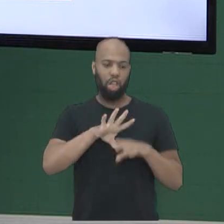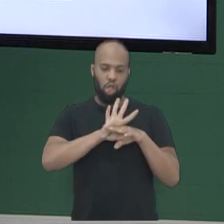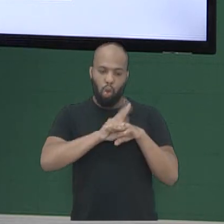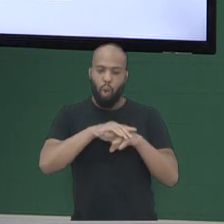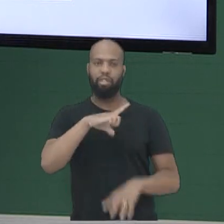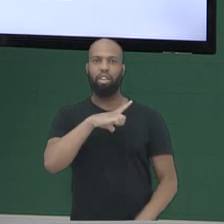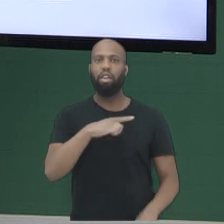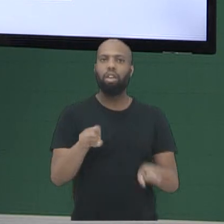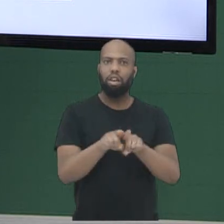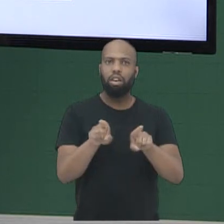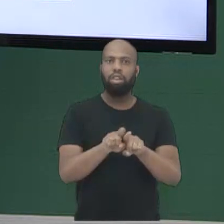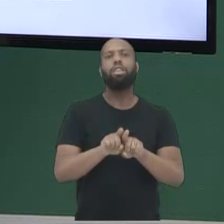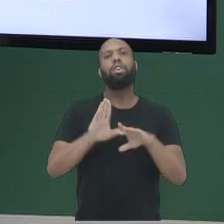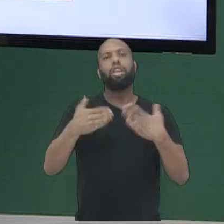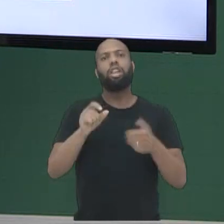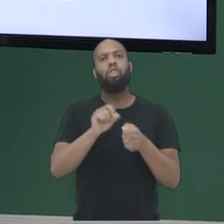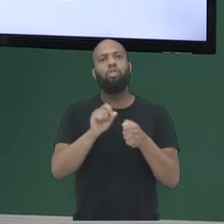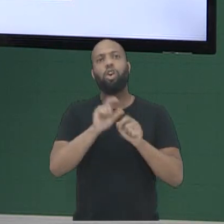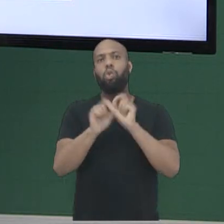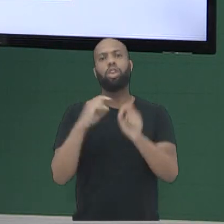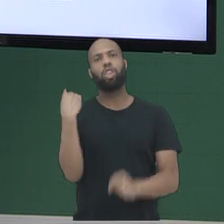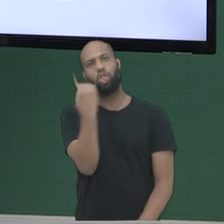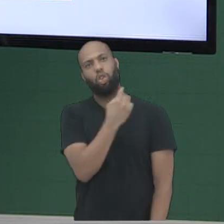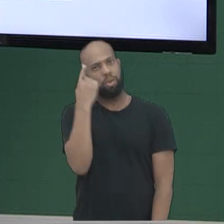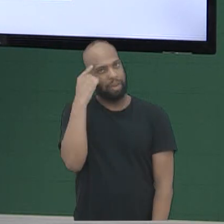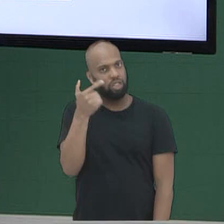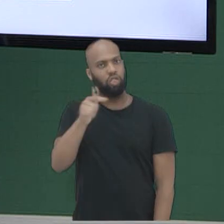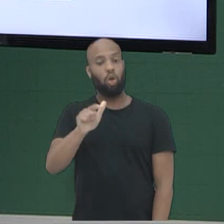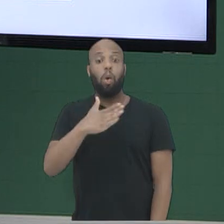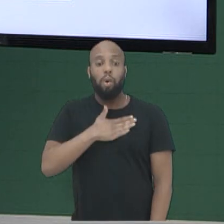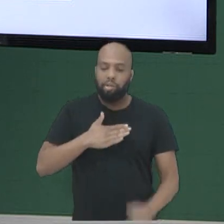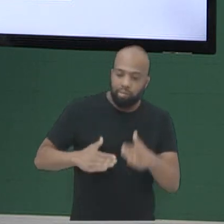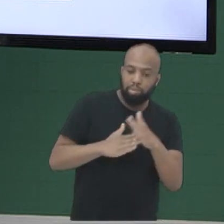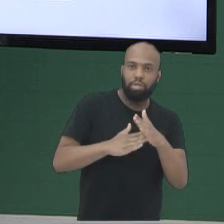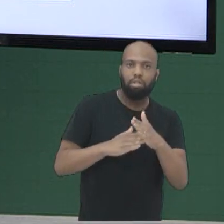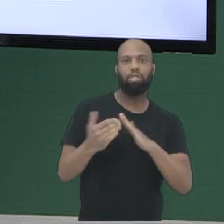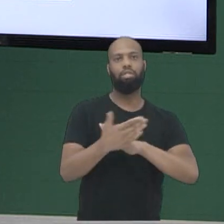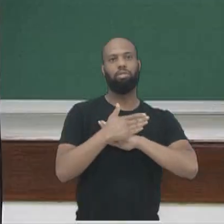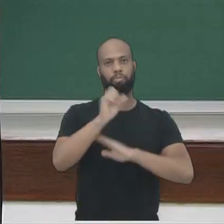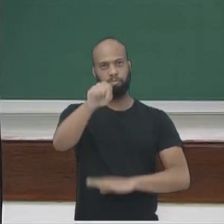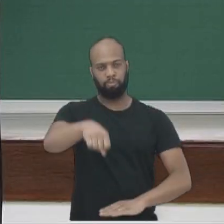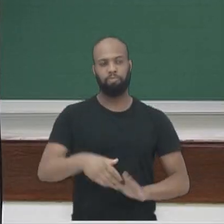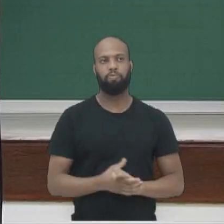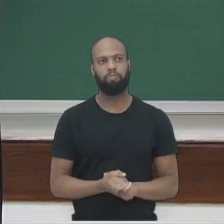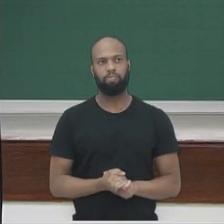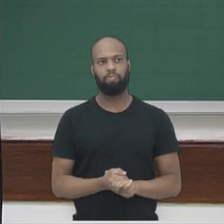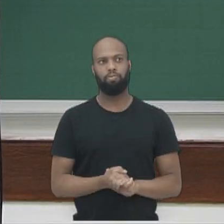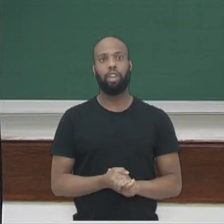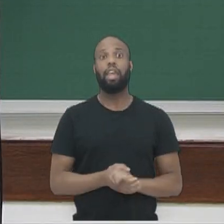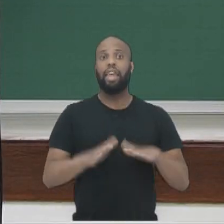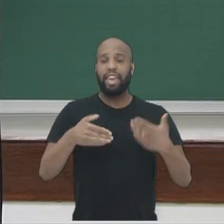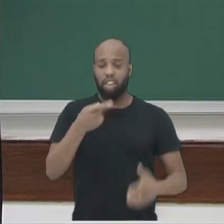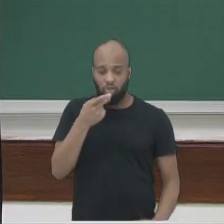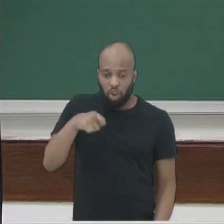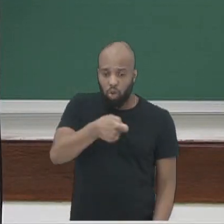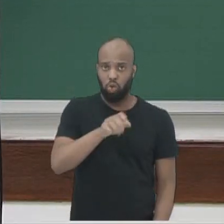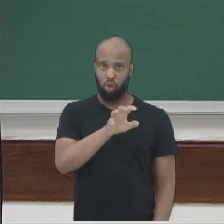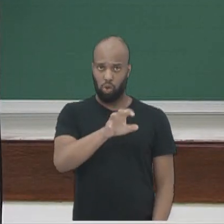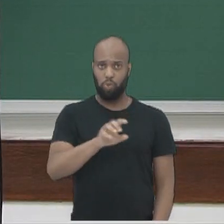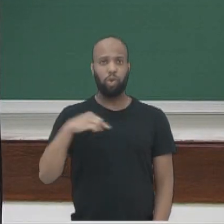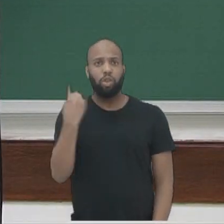fez repensar muitas vezes, né, o meu cuidado comigo mesmo, né? Então eu aprendi aí também